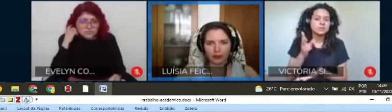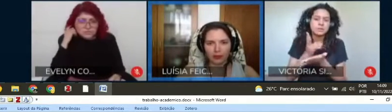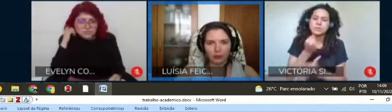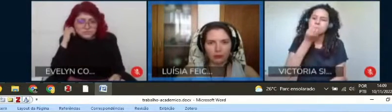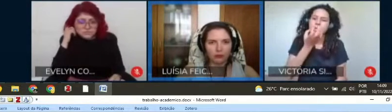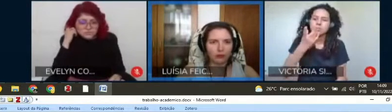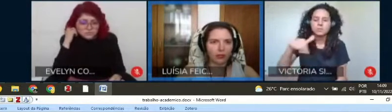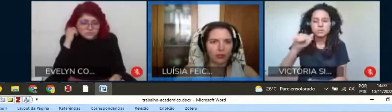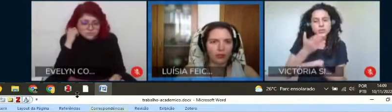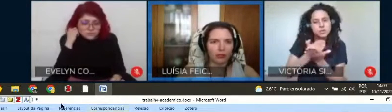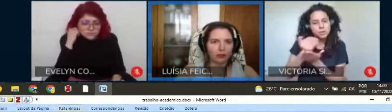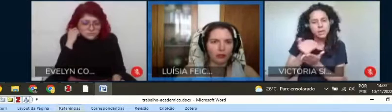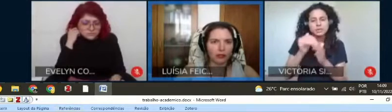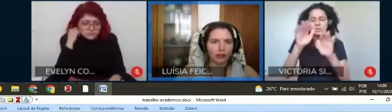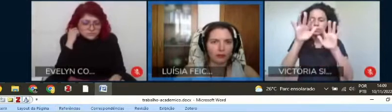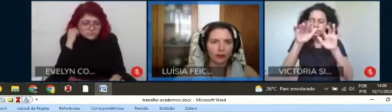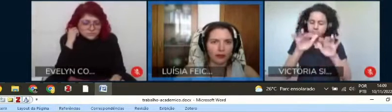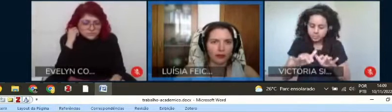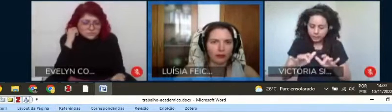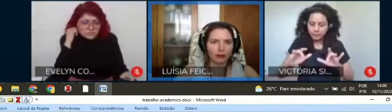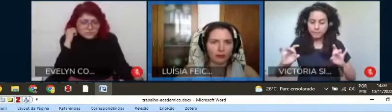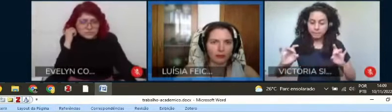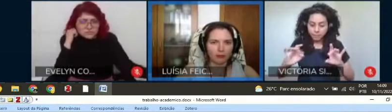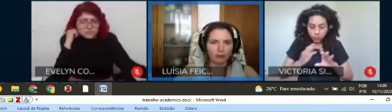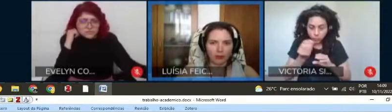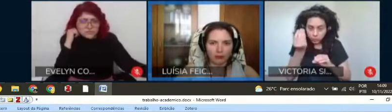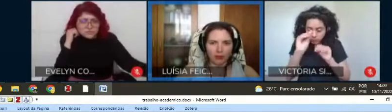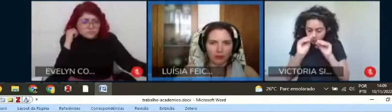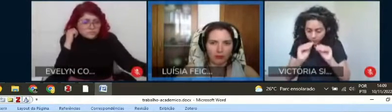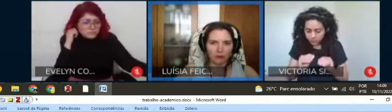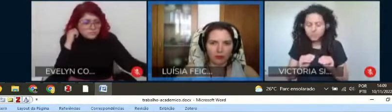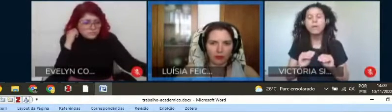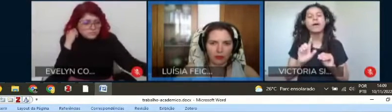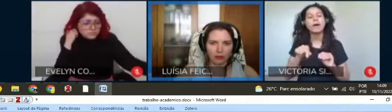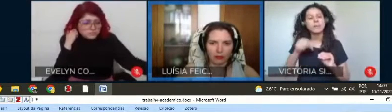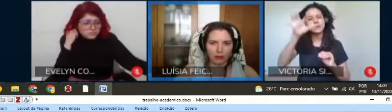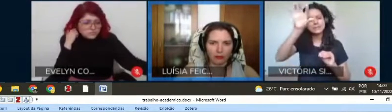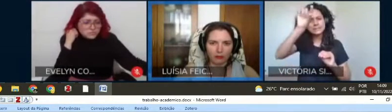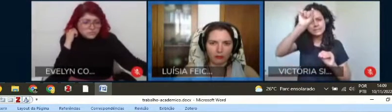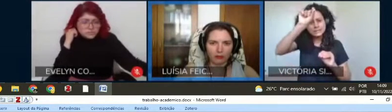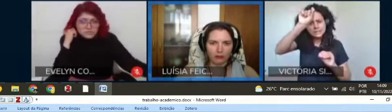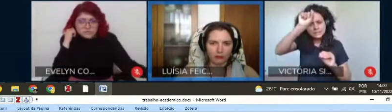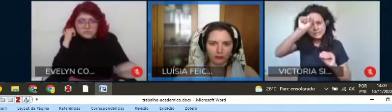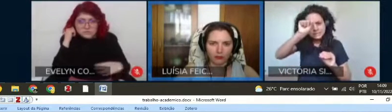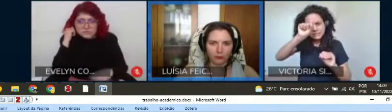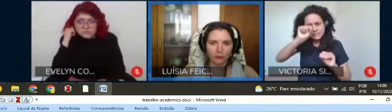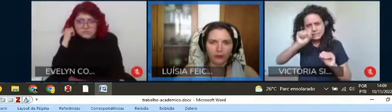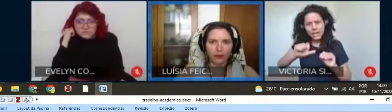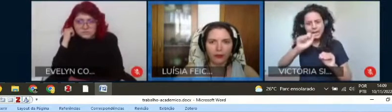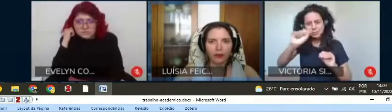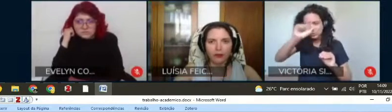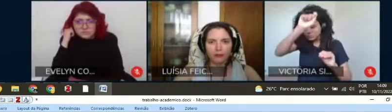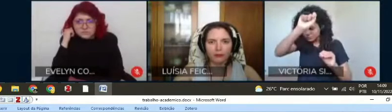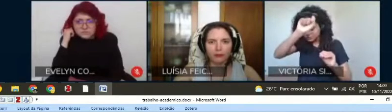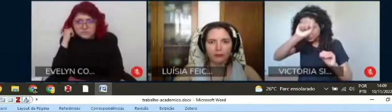podem selecionar tudo e alterar para preto a cor da fonte.